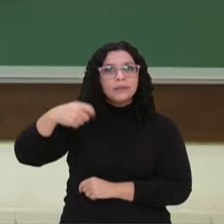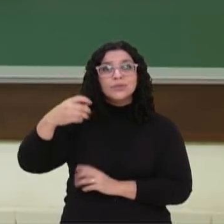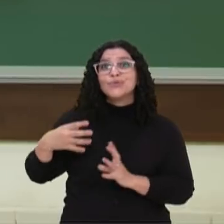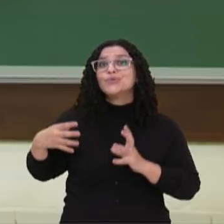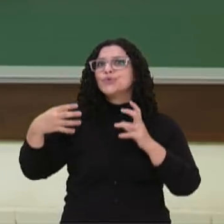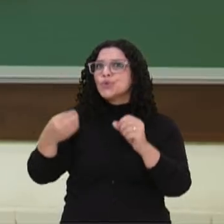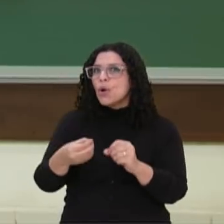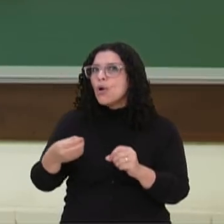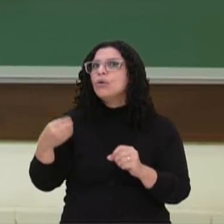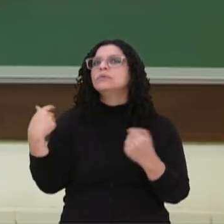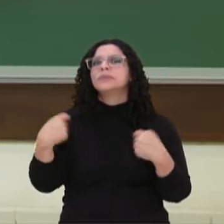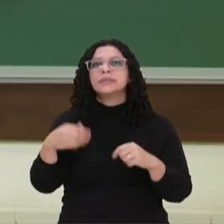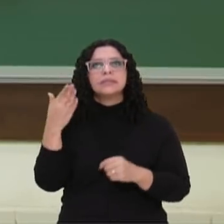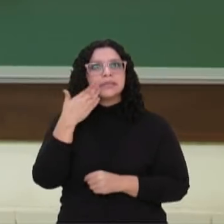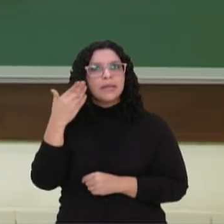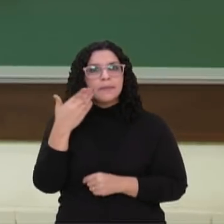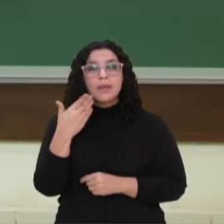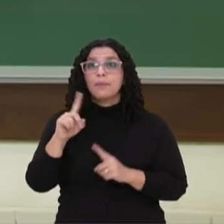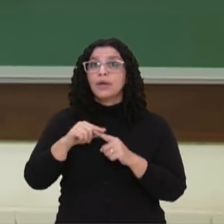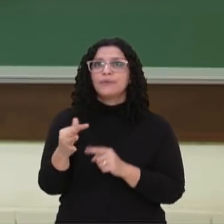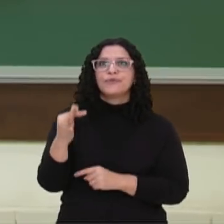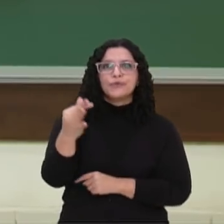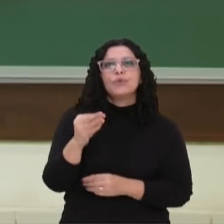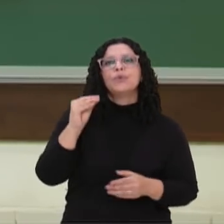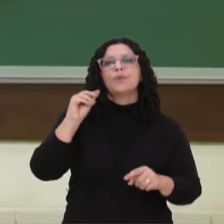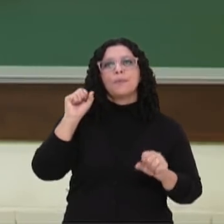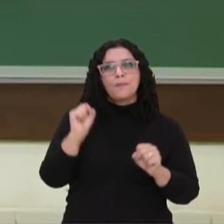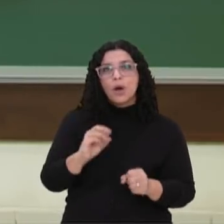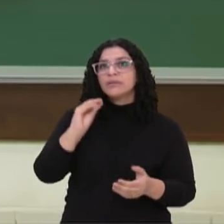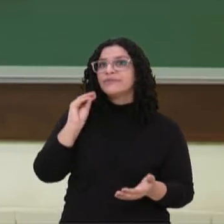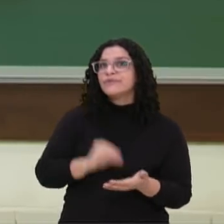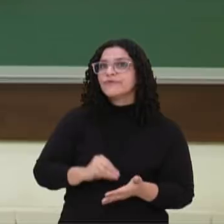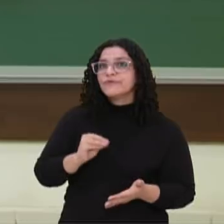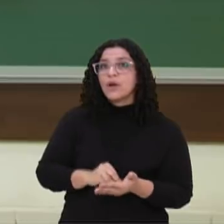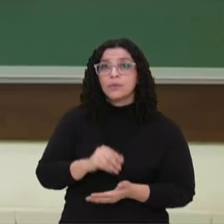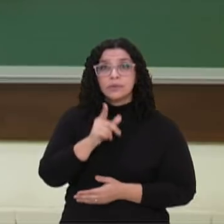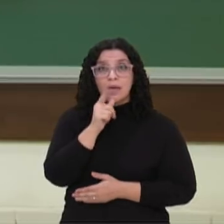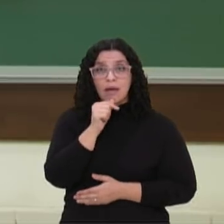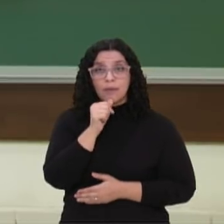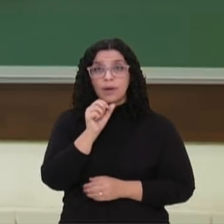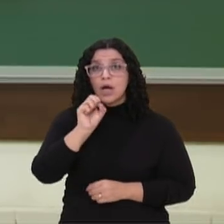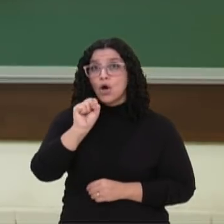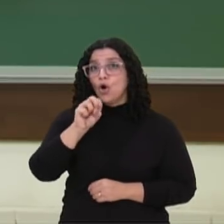todos, para que a gente não venha aí ficar sem água. Segundo a ONU,